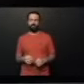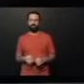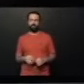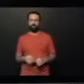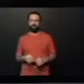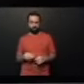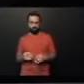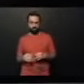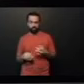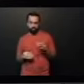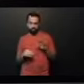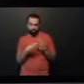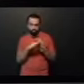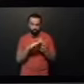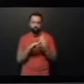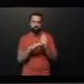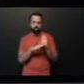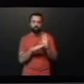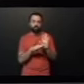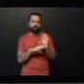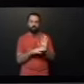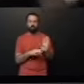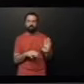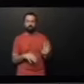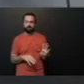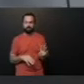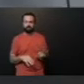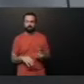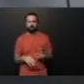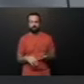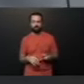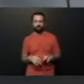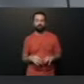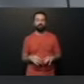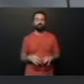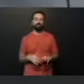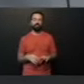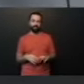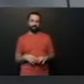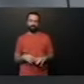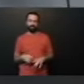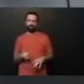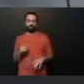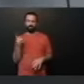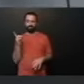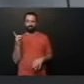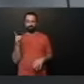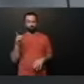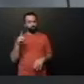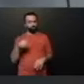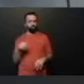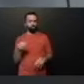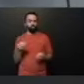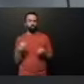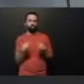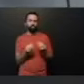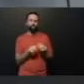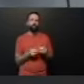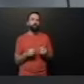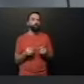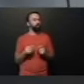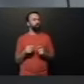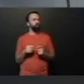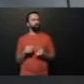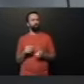que que vai ser feito na aula de hoje, nós também fizemos uma rotina para vocês. E olha quanta coisa legal